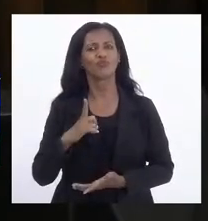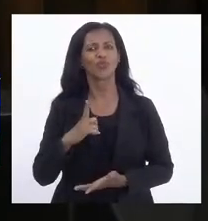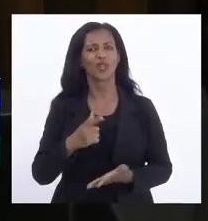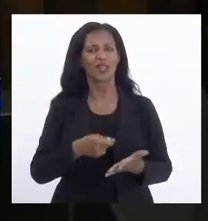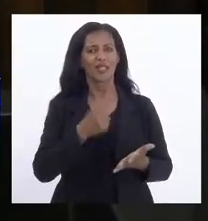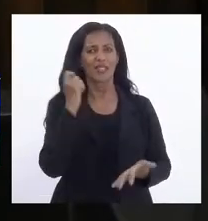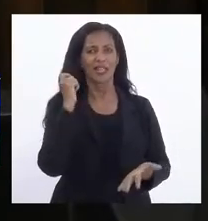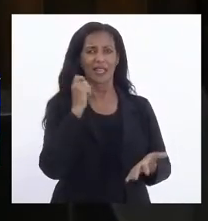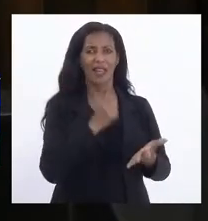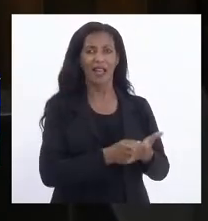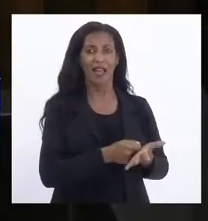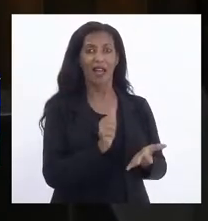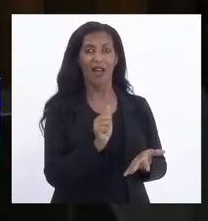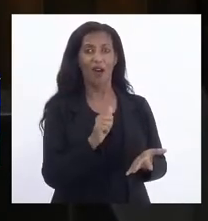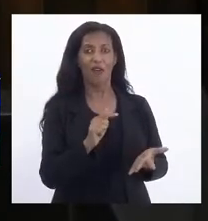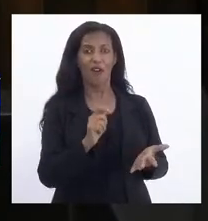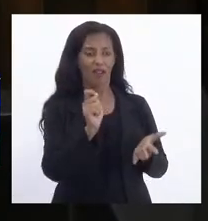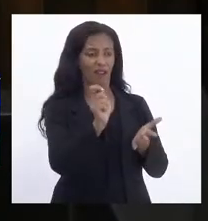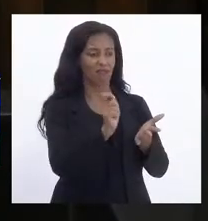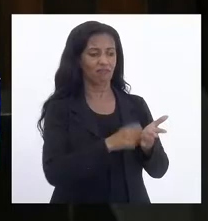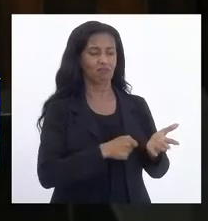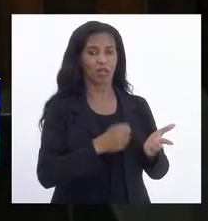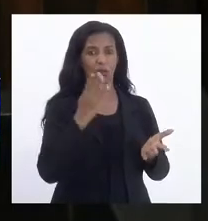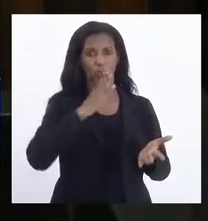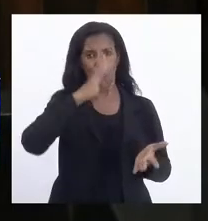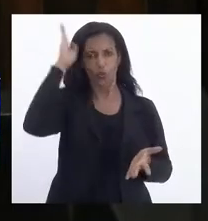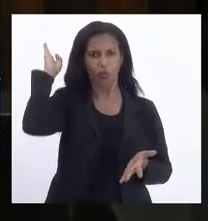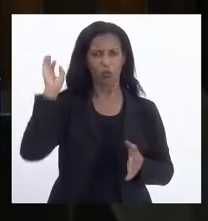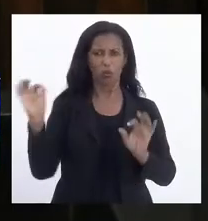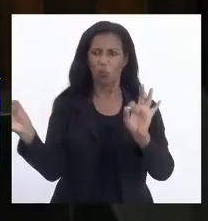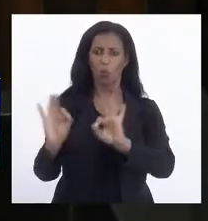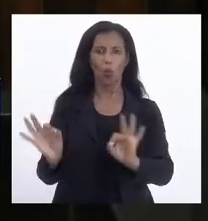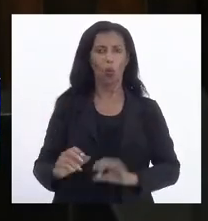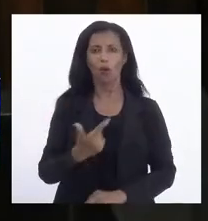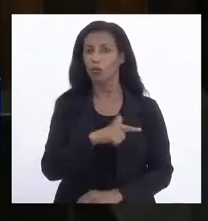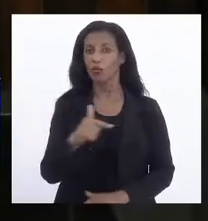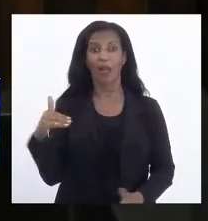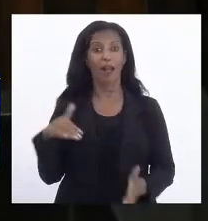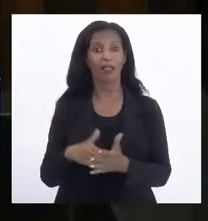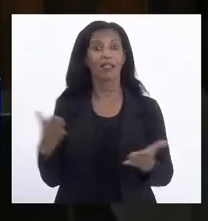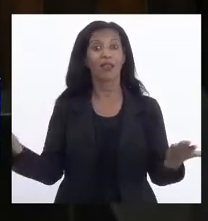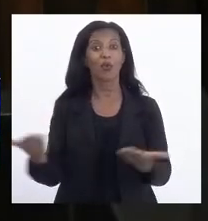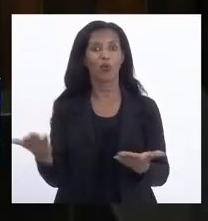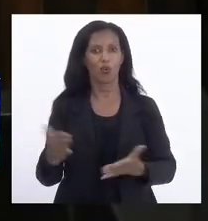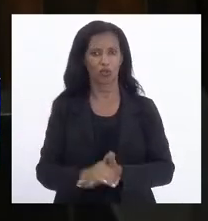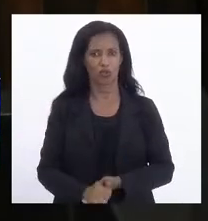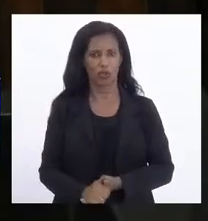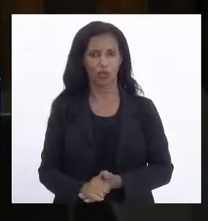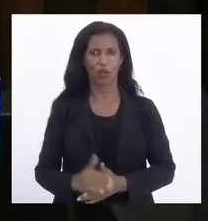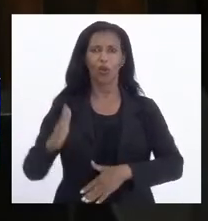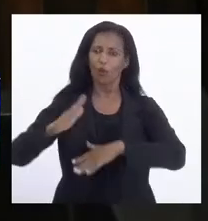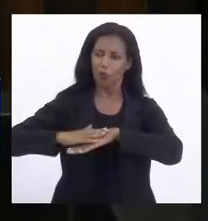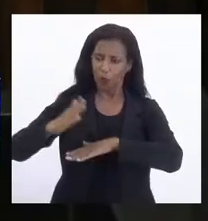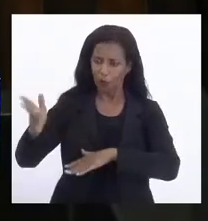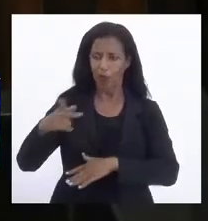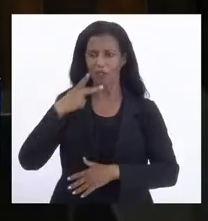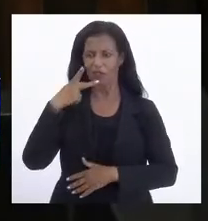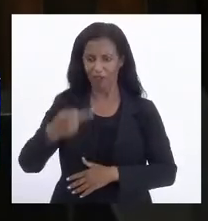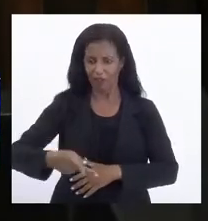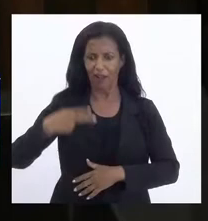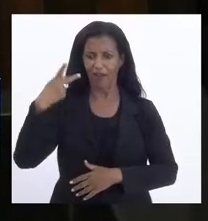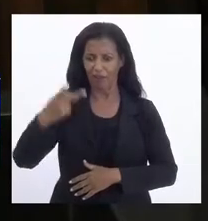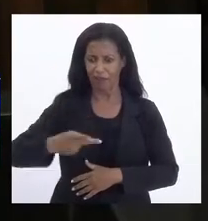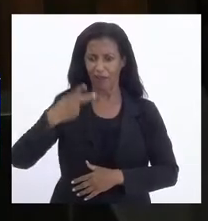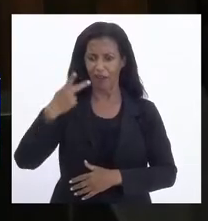do Corpo Bombeiro. Nenhum deles. Até hoje. Por mais que a gente fale,